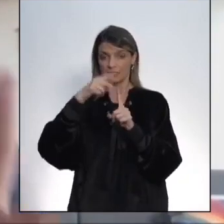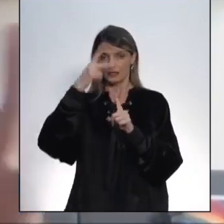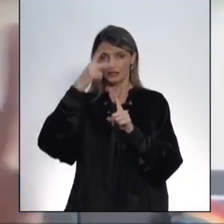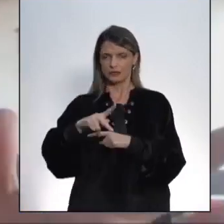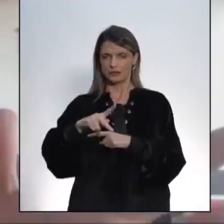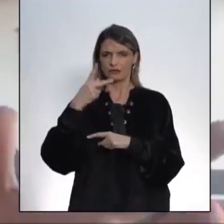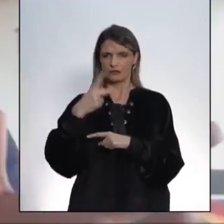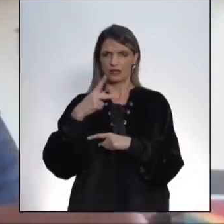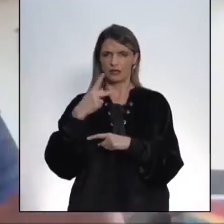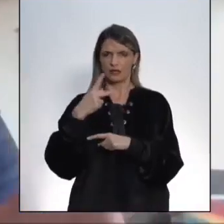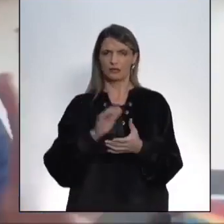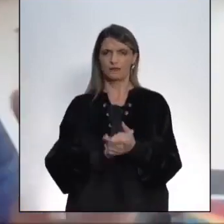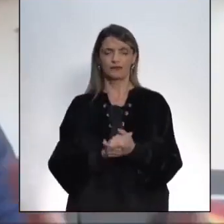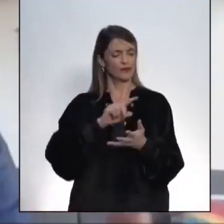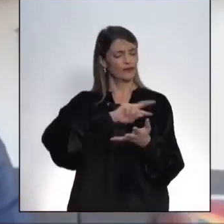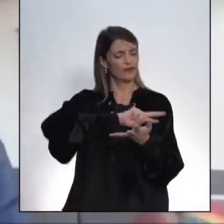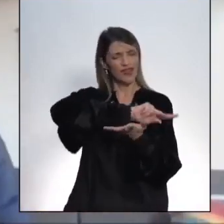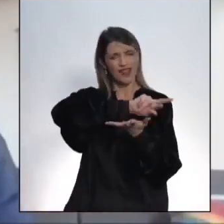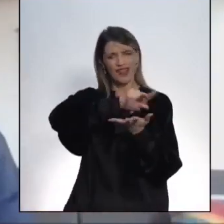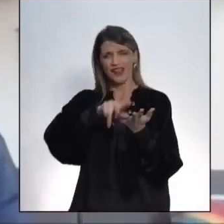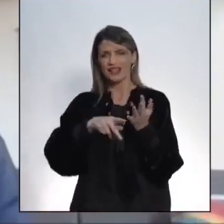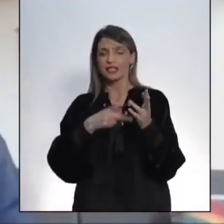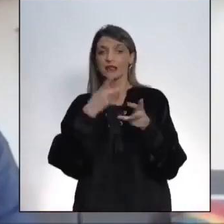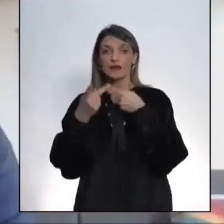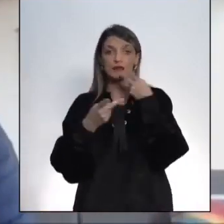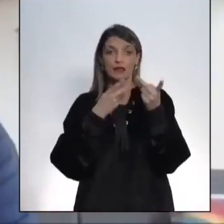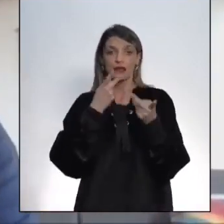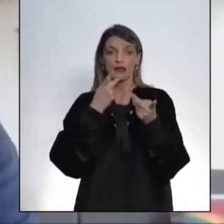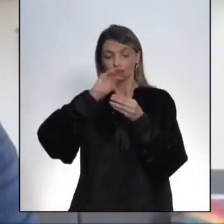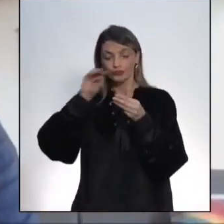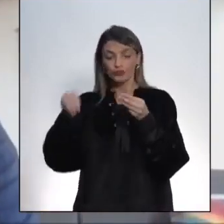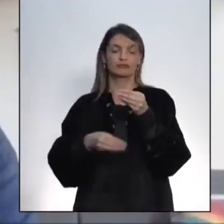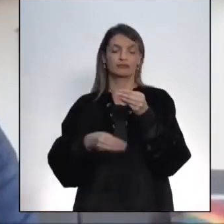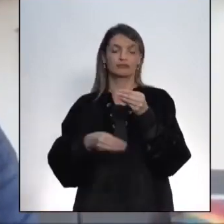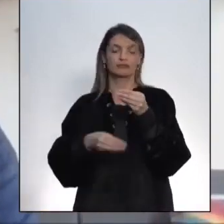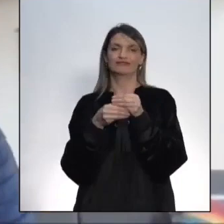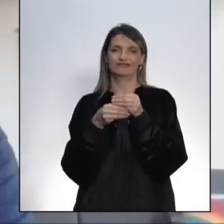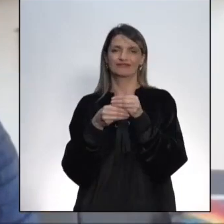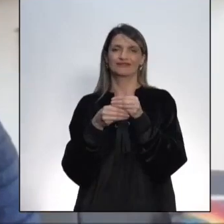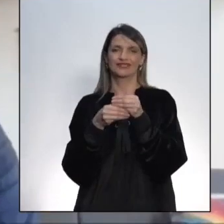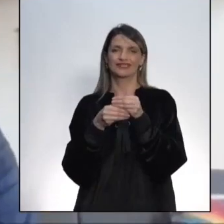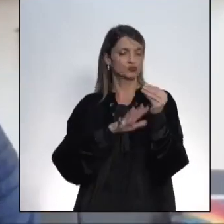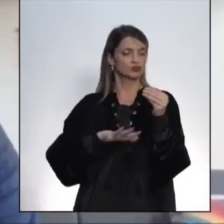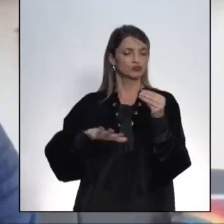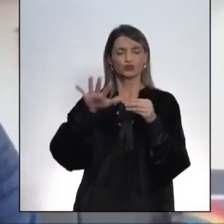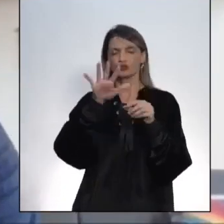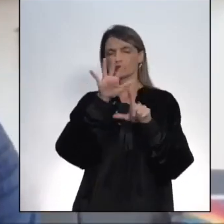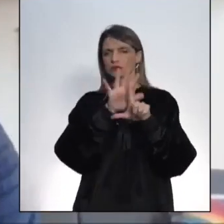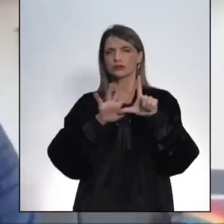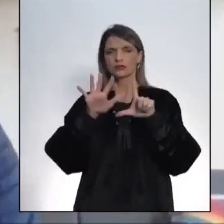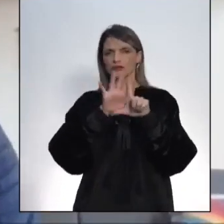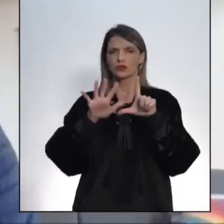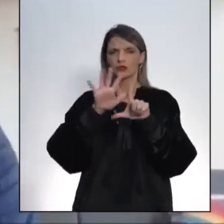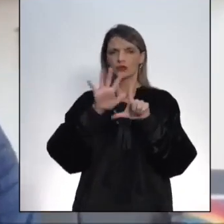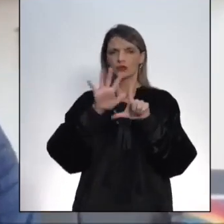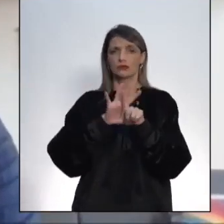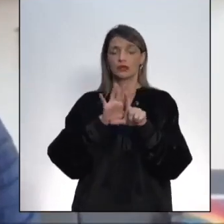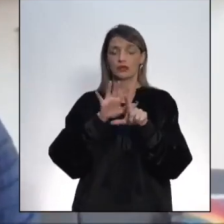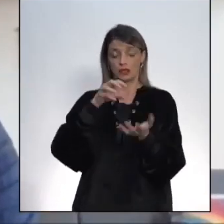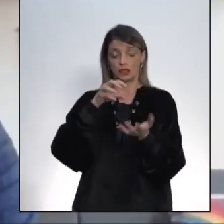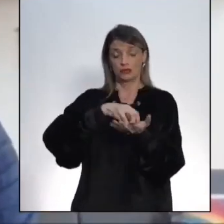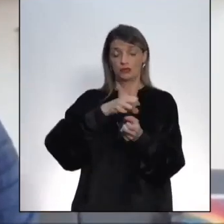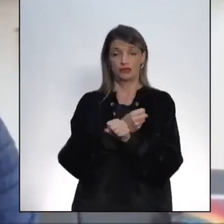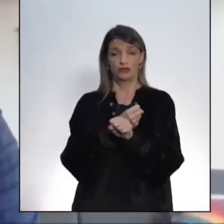Então, todas essas que eu falei, acho que elas se compõem nas plataformas, nos aplicativos que o Centro de Mídias fez,